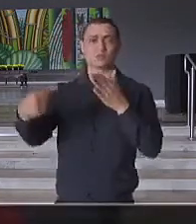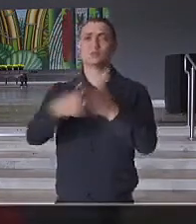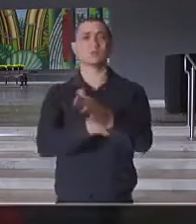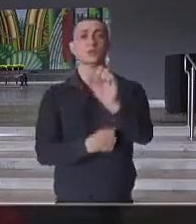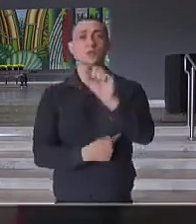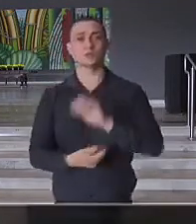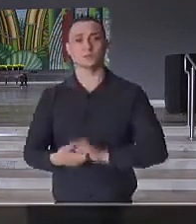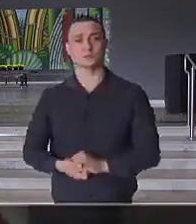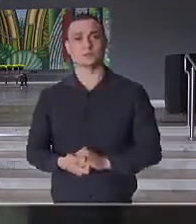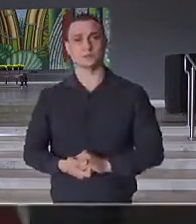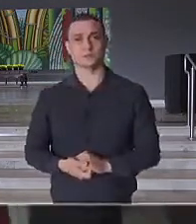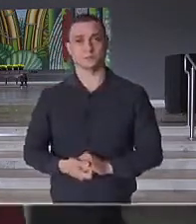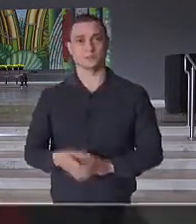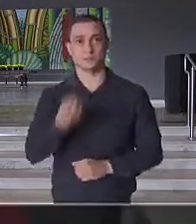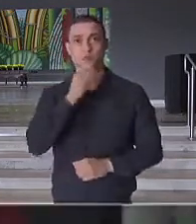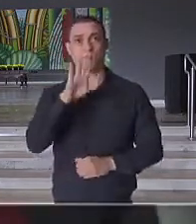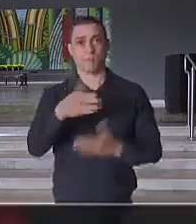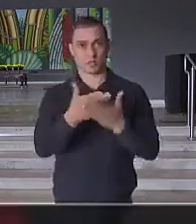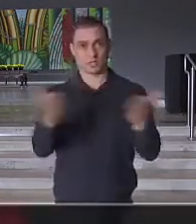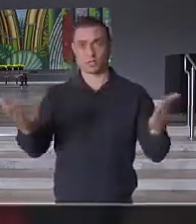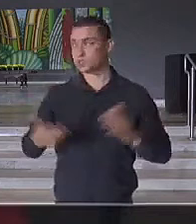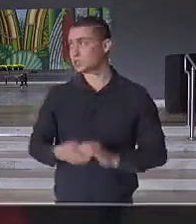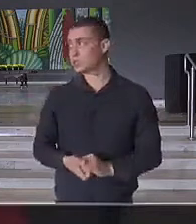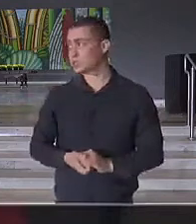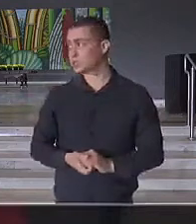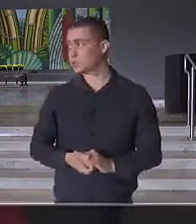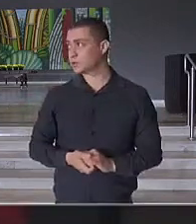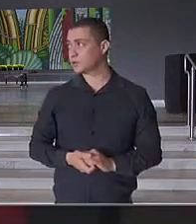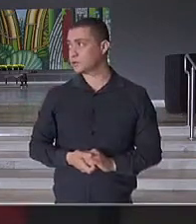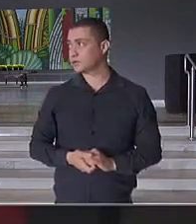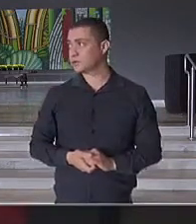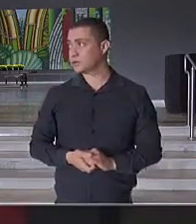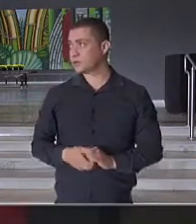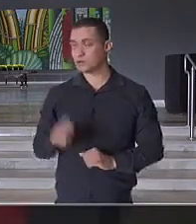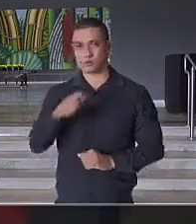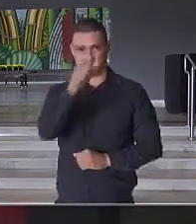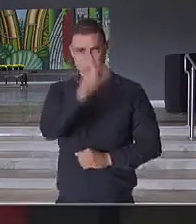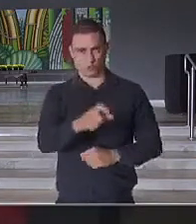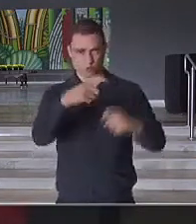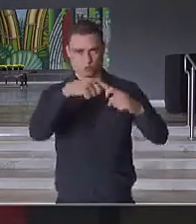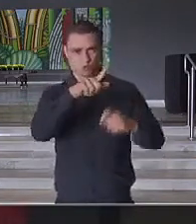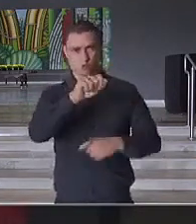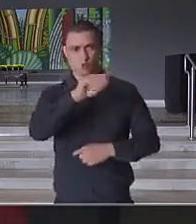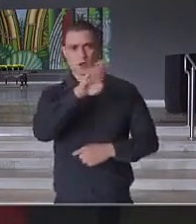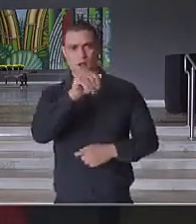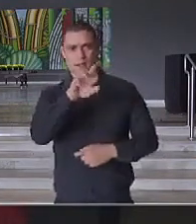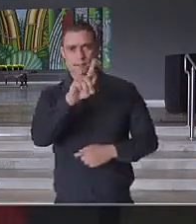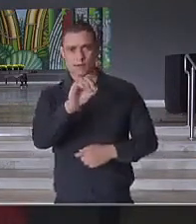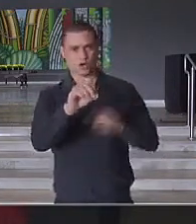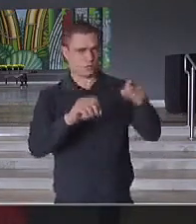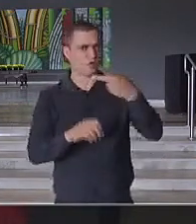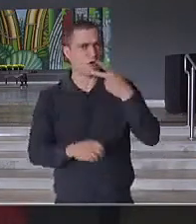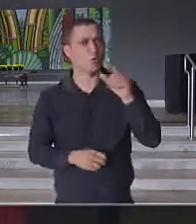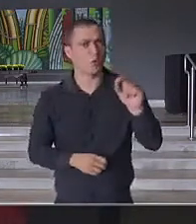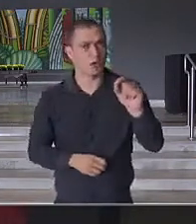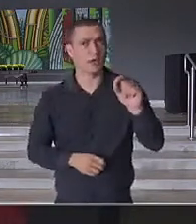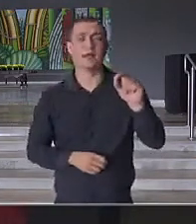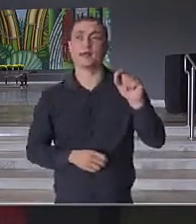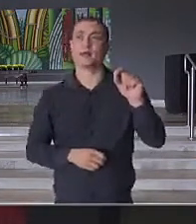pergunta, por favor. Boa tarde, governador. Boa tarde a todos. Para o secretário Gabardo, o senhor, na sua fala, o senhor falou